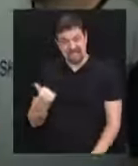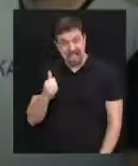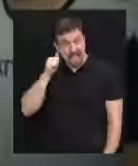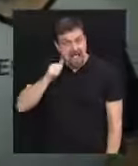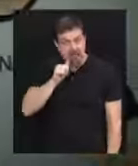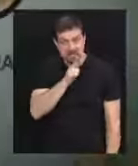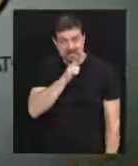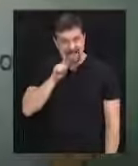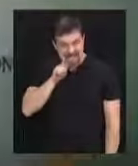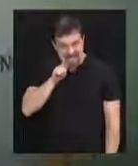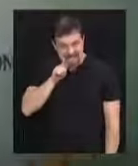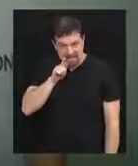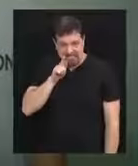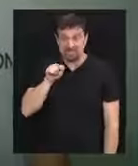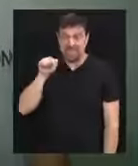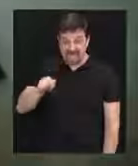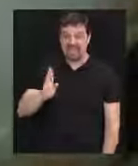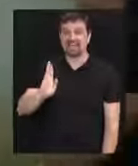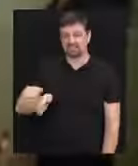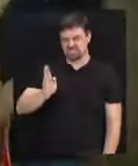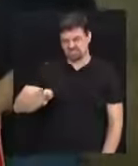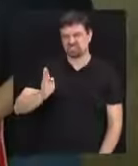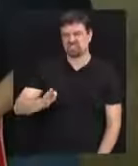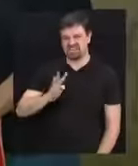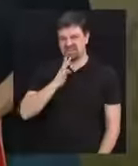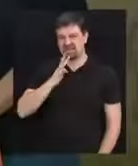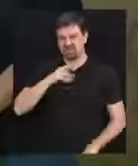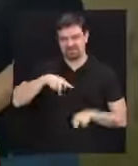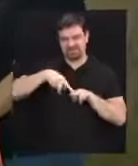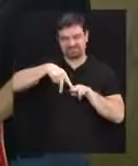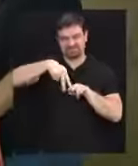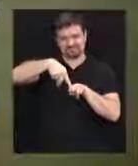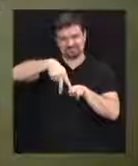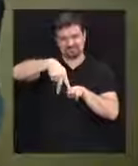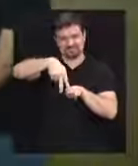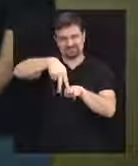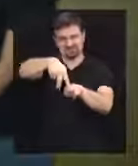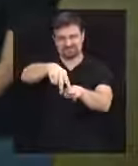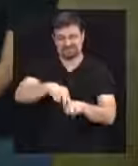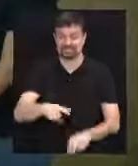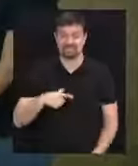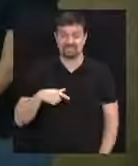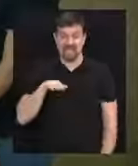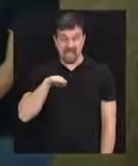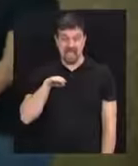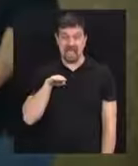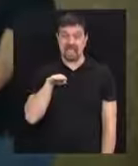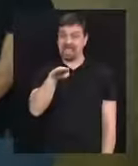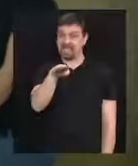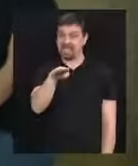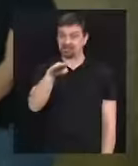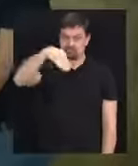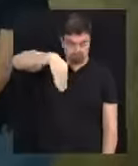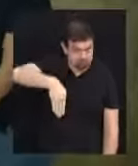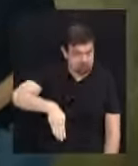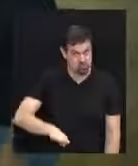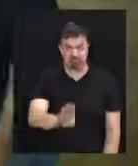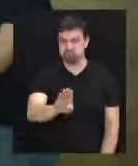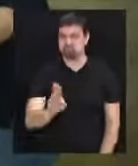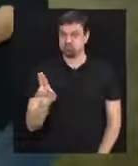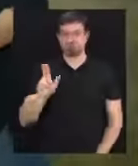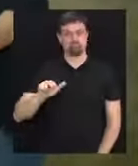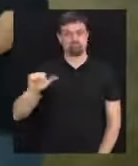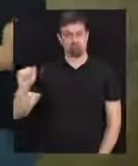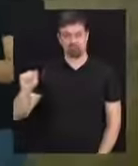vocês. A Gabriela vai falar que não, mas ela já anda de skate, é um tipo de skate, não é, Gabi? É, eu ando de longo e um pouquinho, só